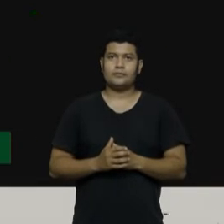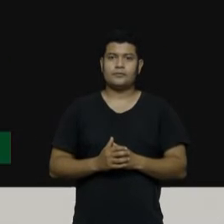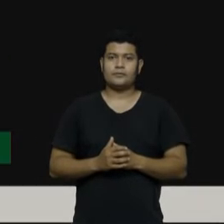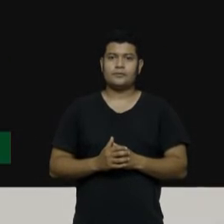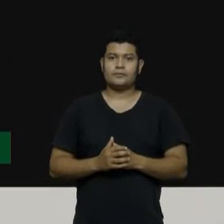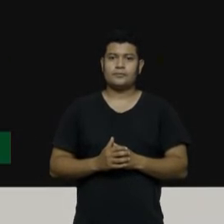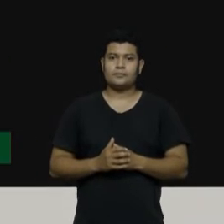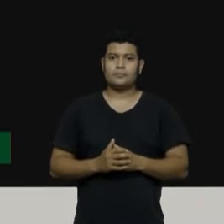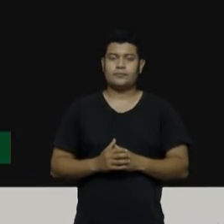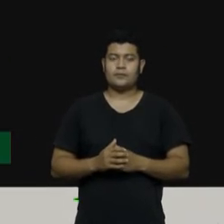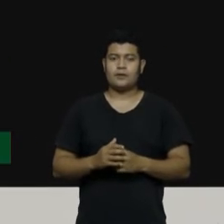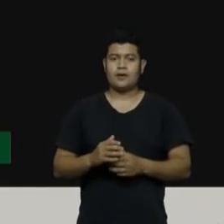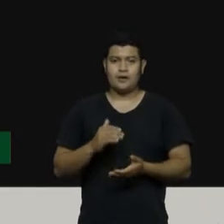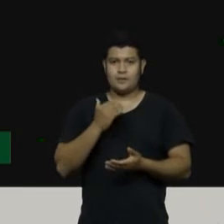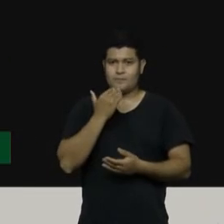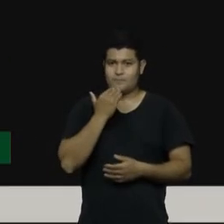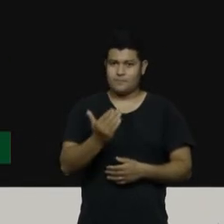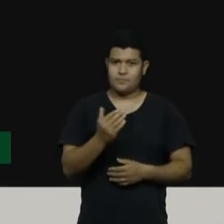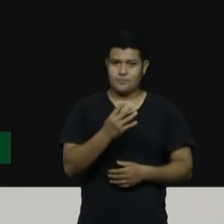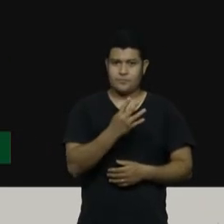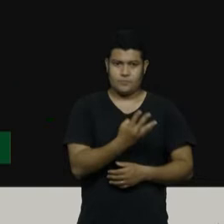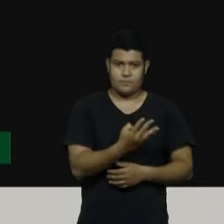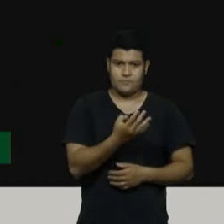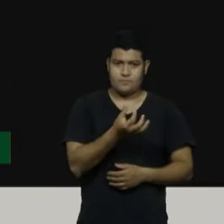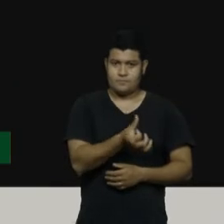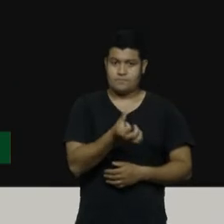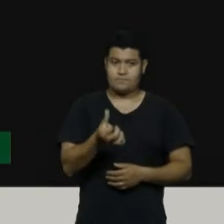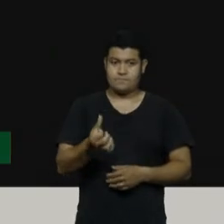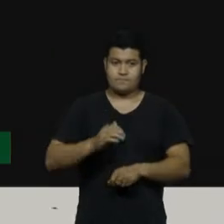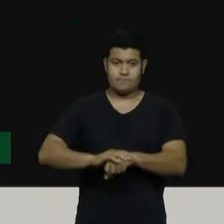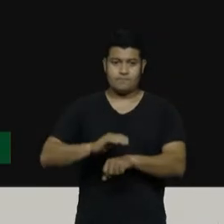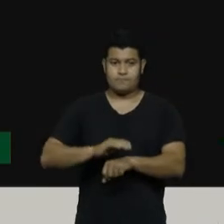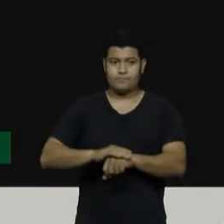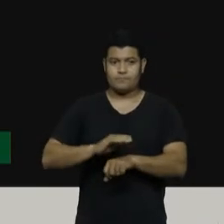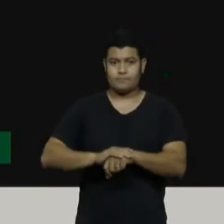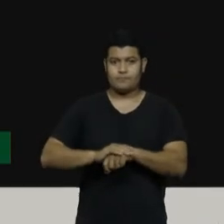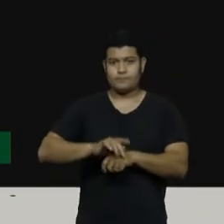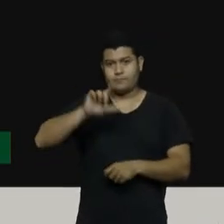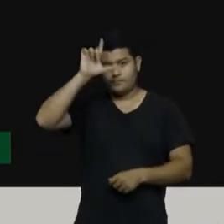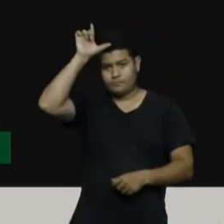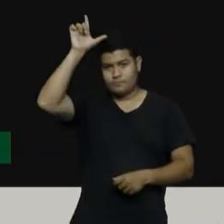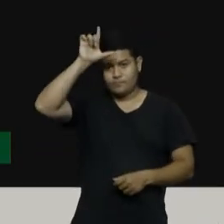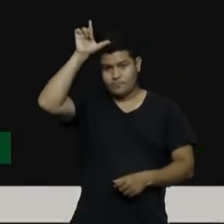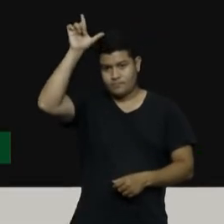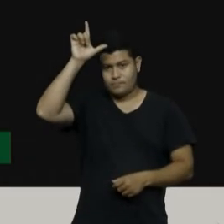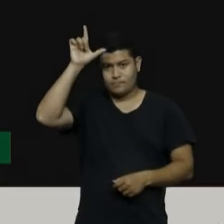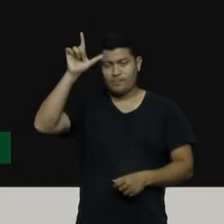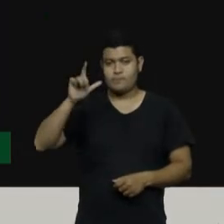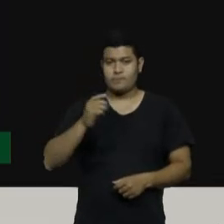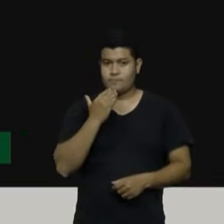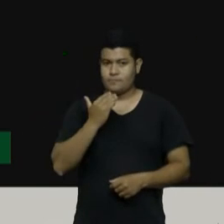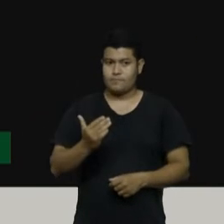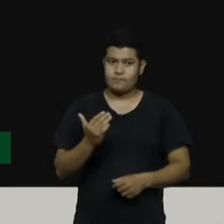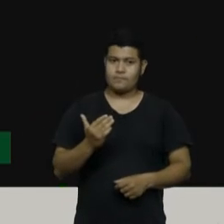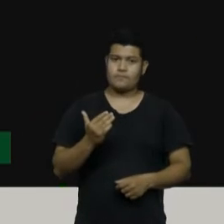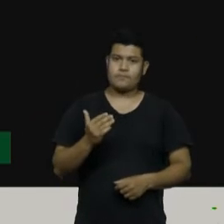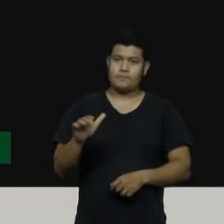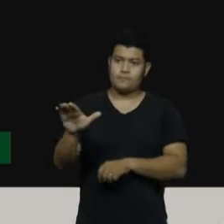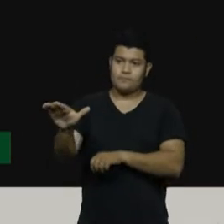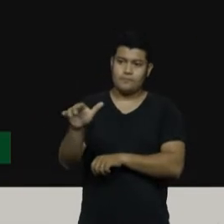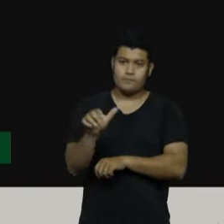Requerimento 466. Autor, deputado Sargento Lima. Solicita a convocação